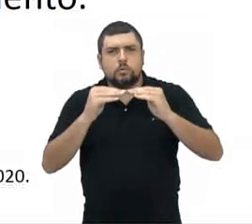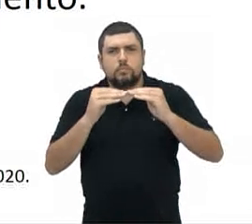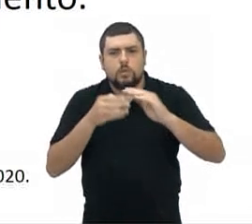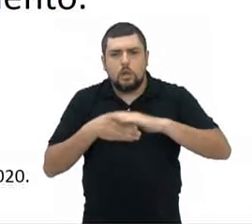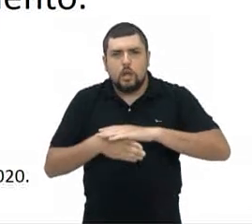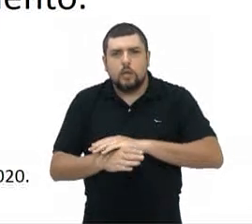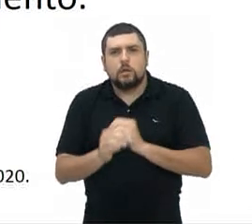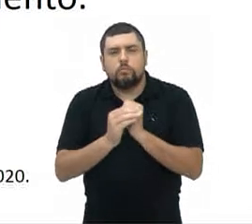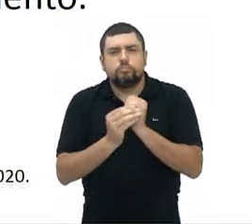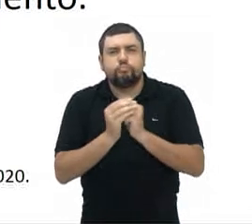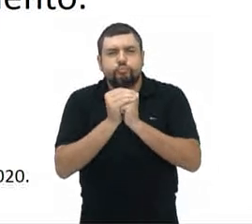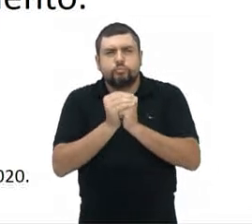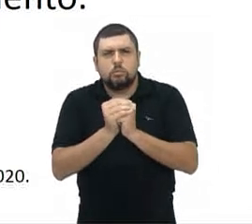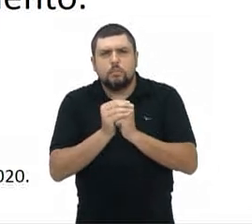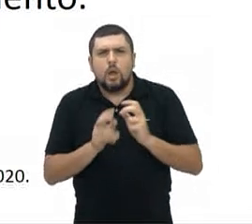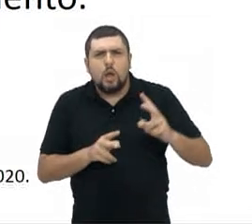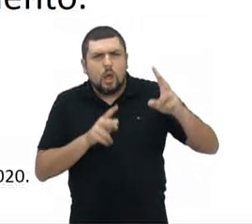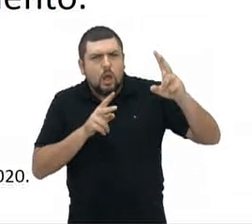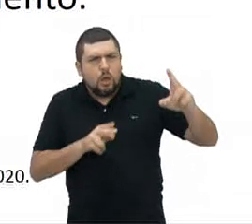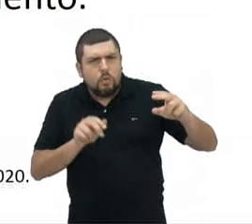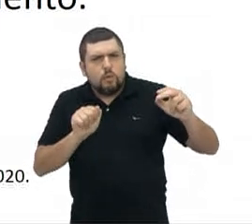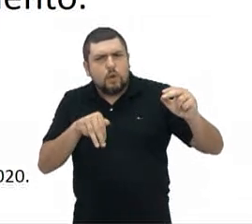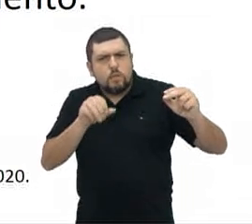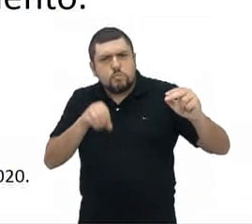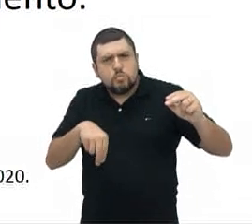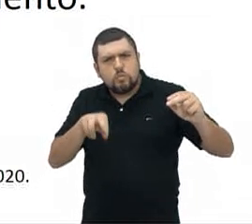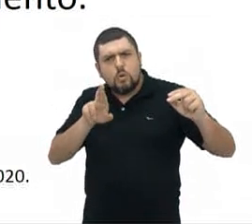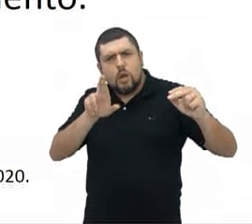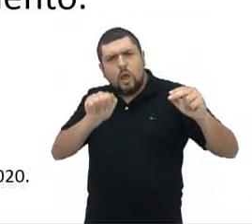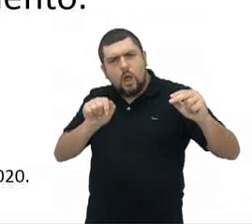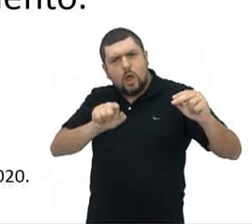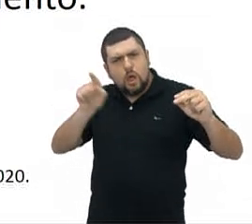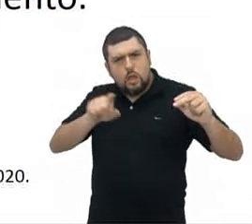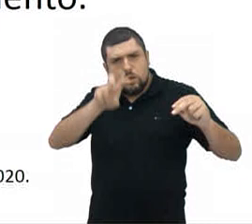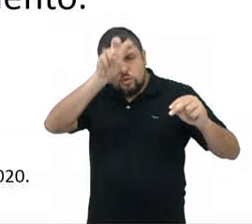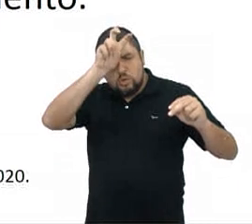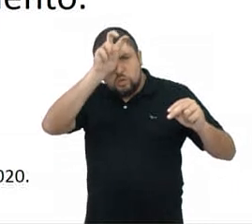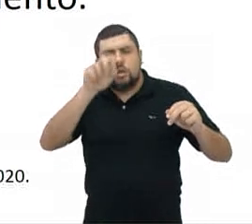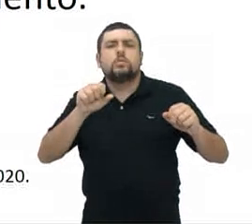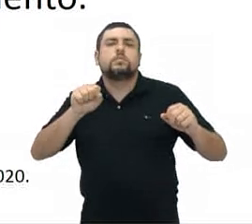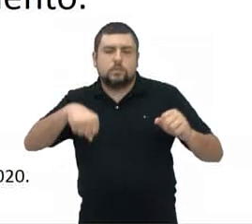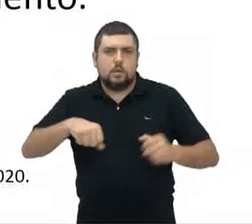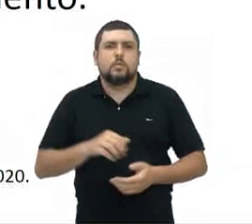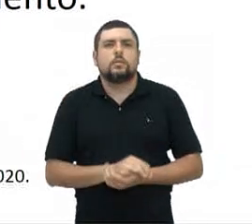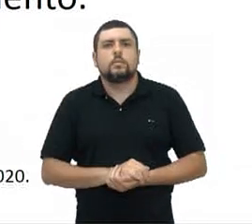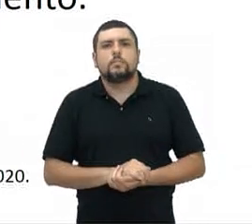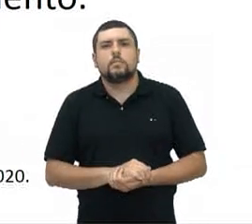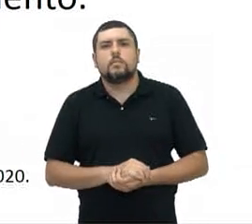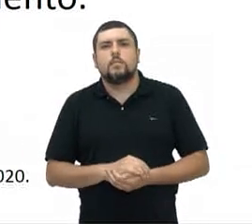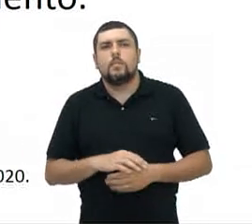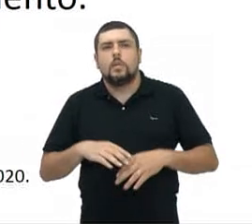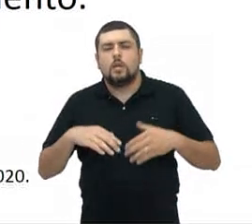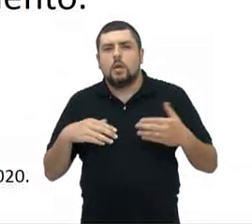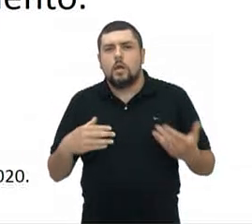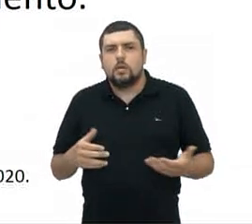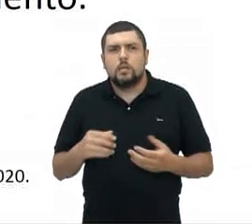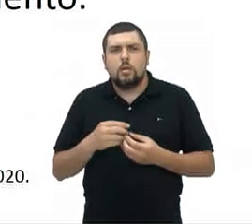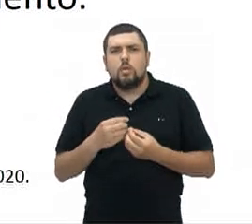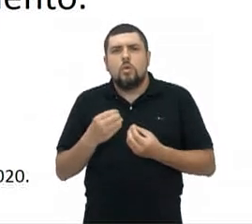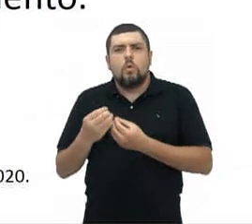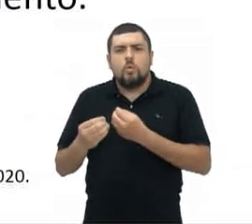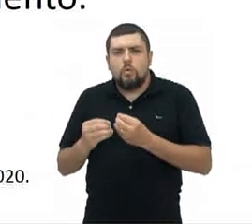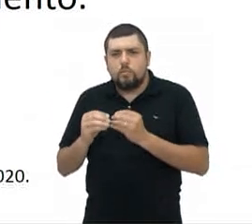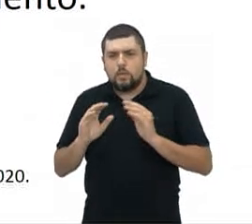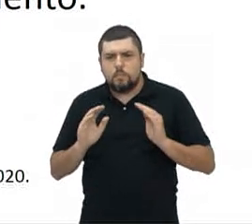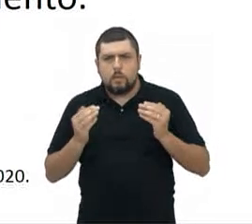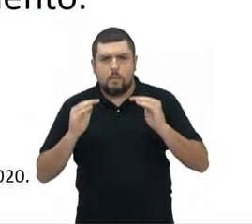egípcia? Ele mesmo. Amon era uma divindade religiosa egípcia, também chamada Amon-Ra. O templo de Amon de Naca foi fundado